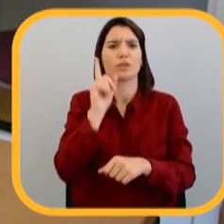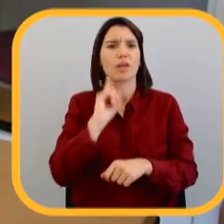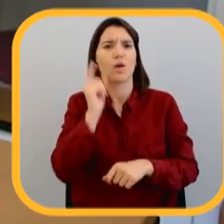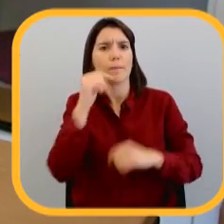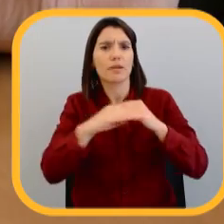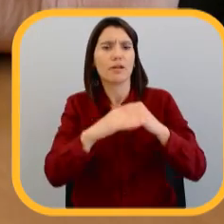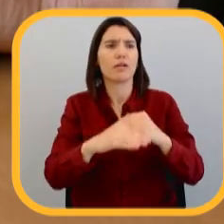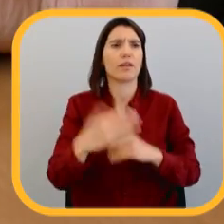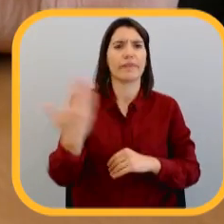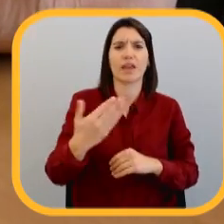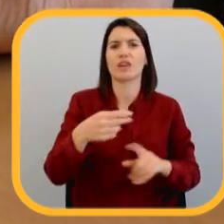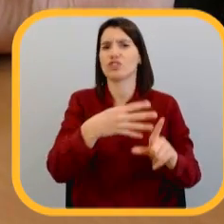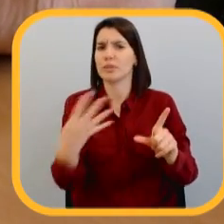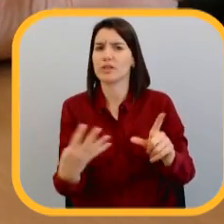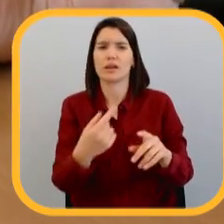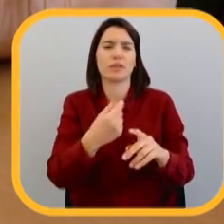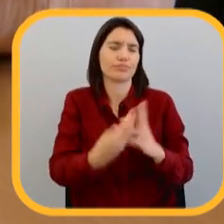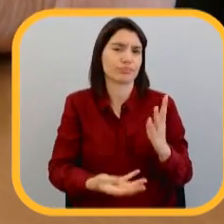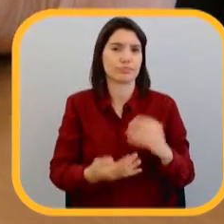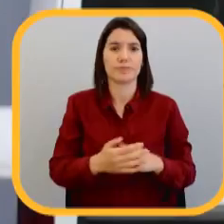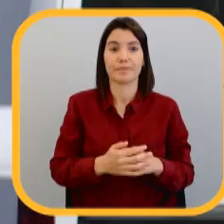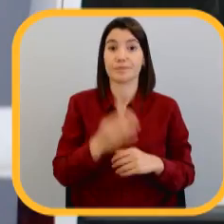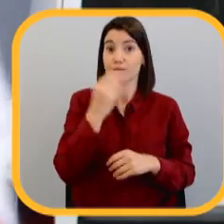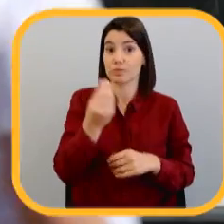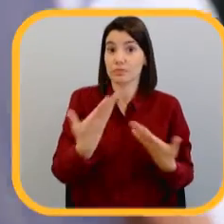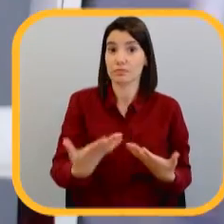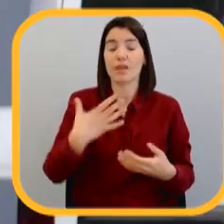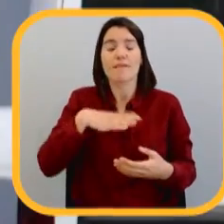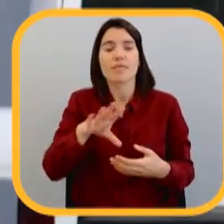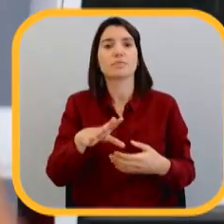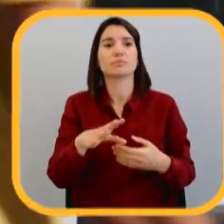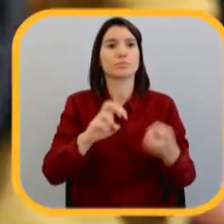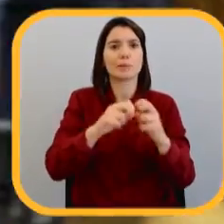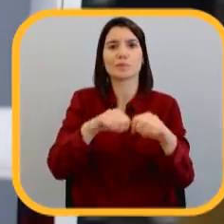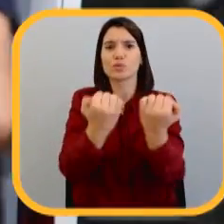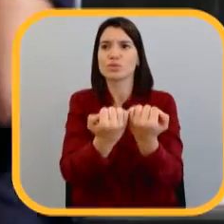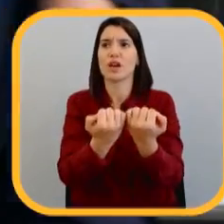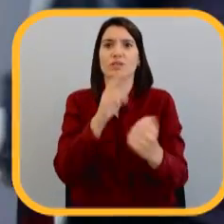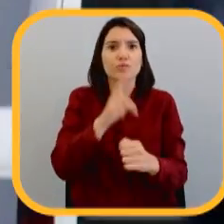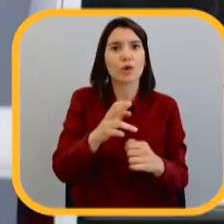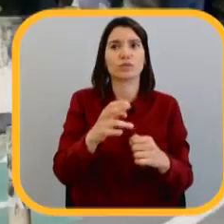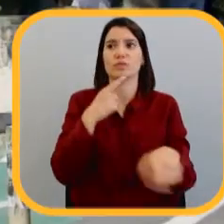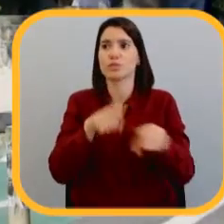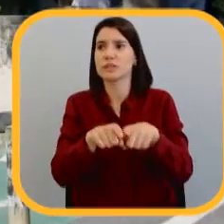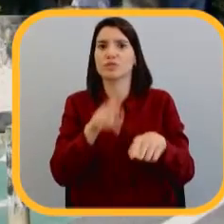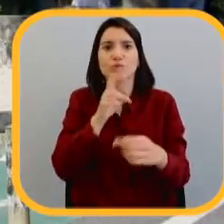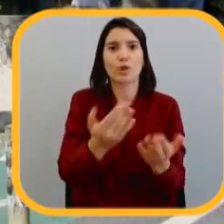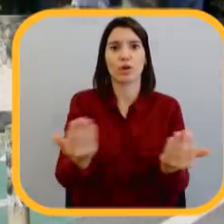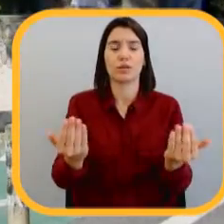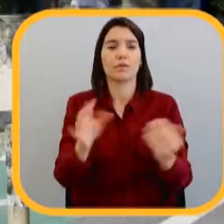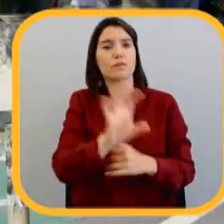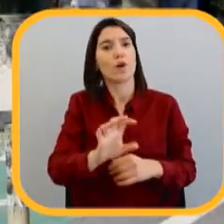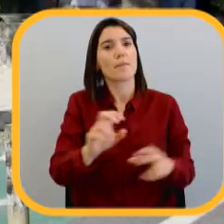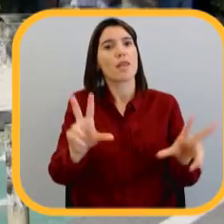de género, direitos LGBT. Hoje, os jovens ambicionam encontrar respostas aos problemas sociais e políticos